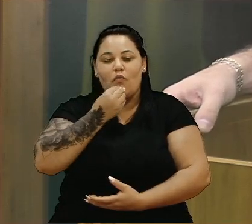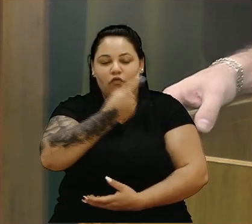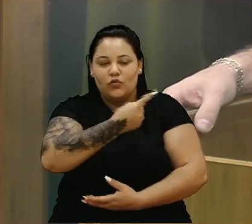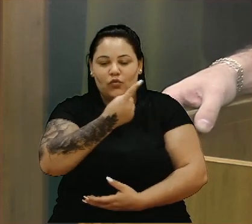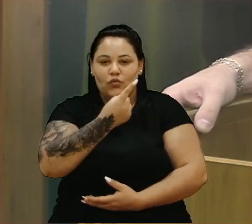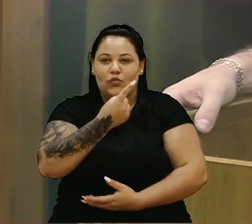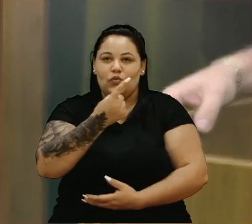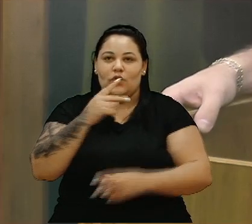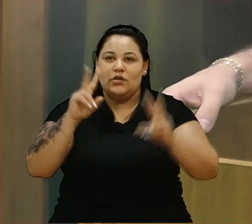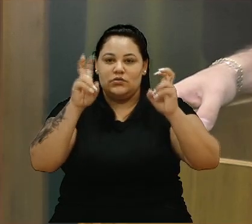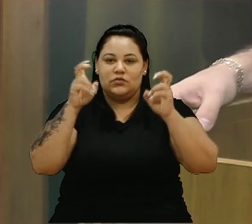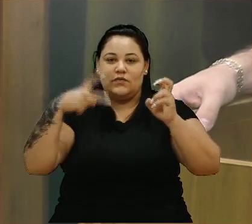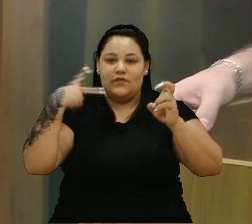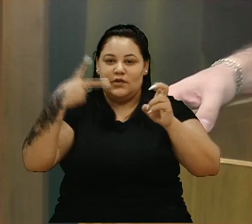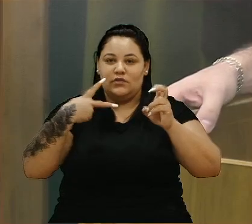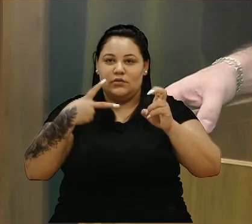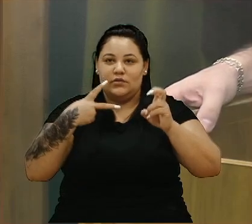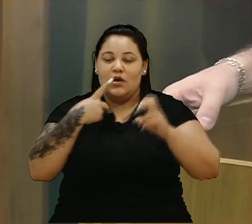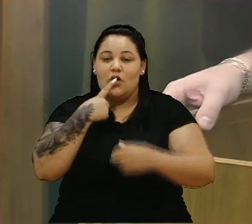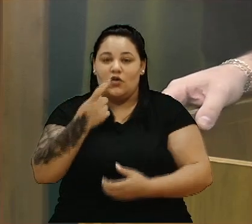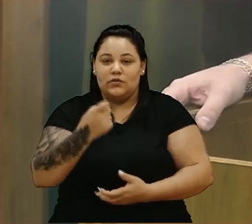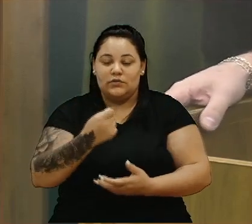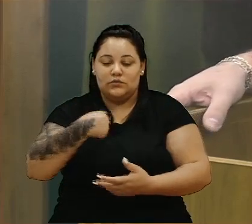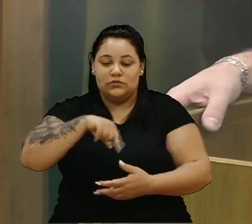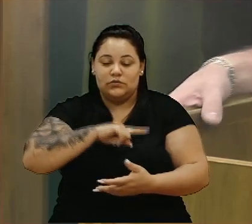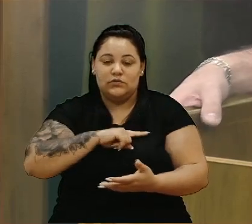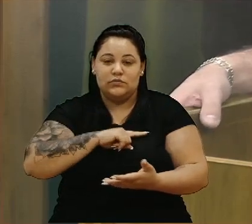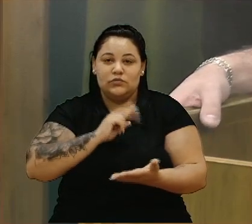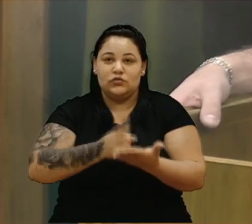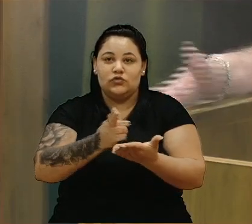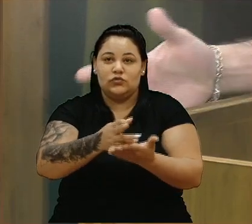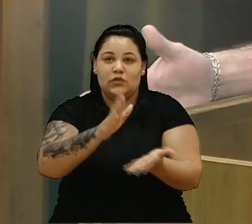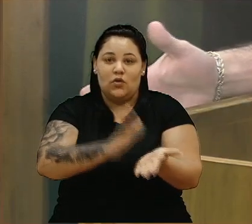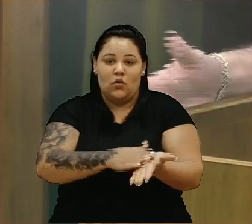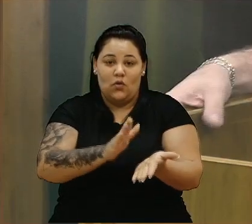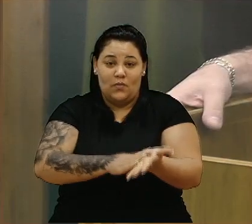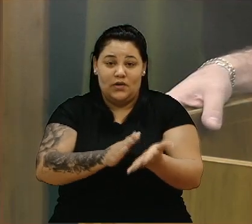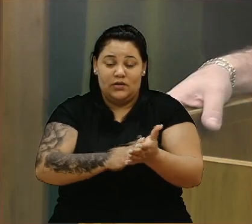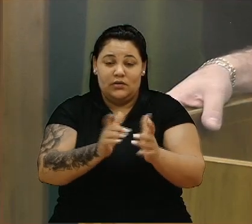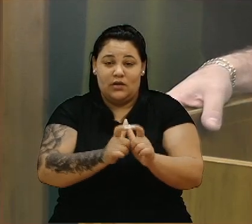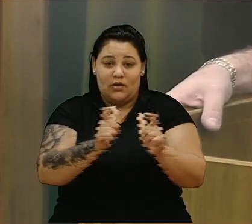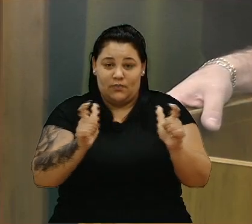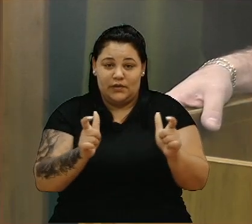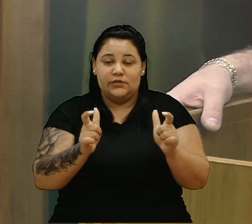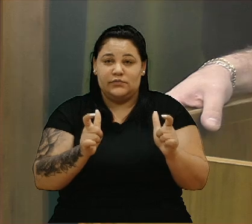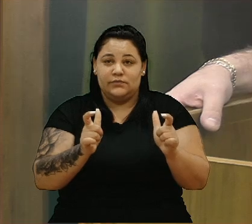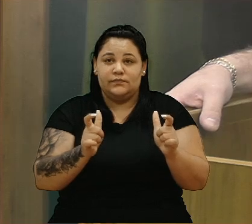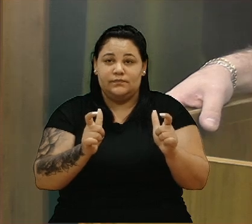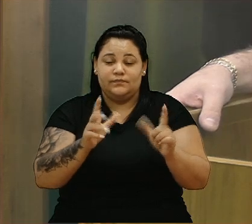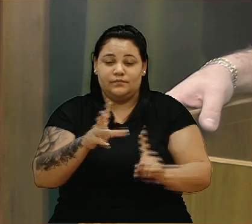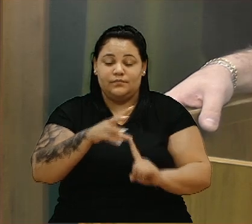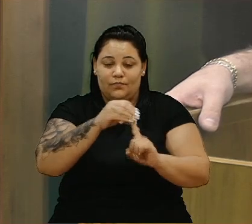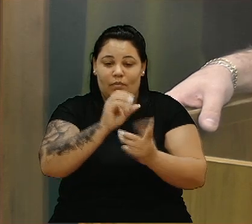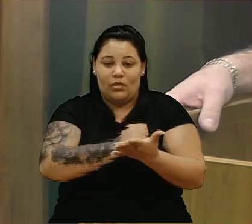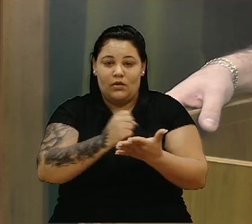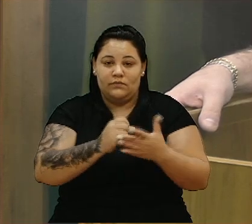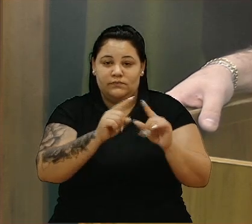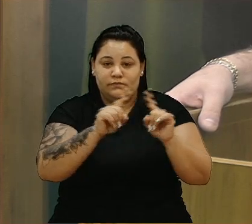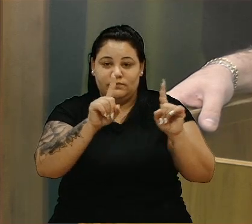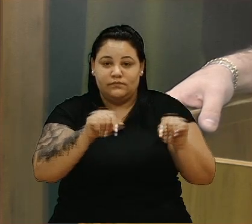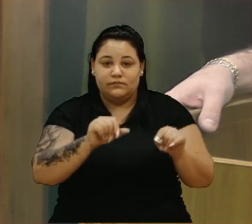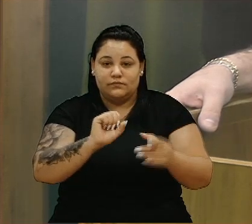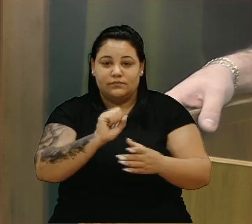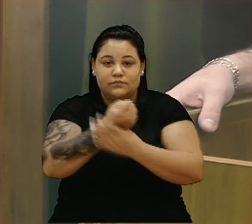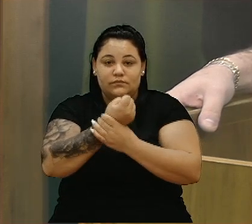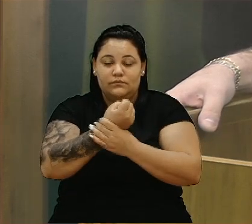Rose. Vamos continuar cobrando aumento de efetivo, em especial aos órgãos de segurança pública, porque é uma pauta